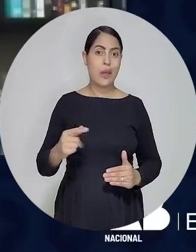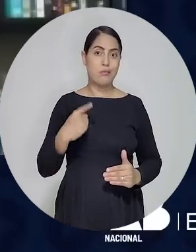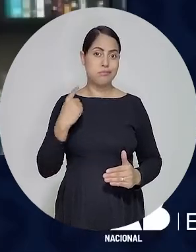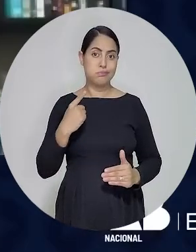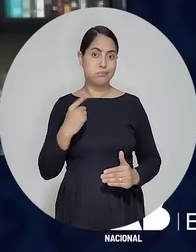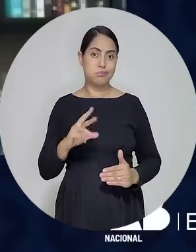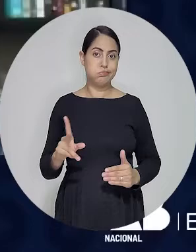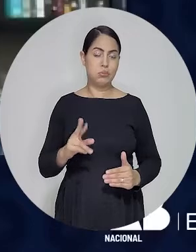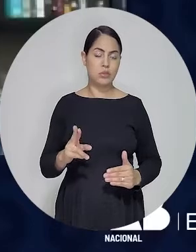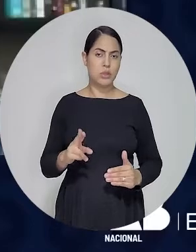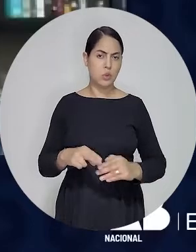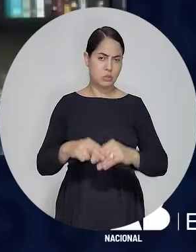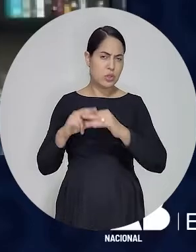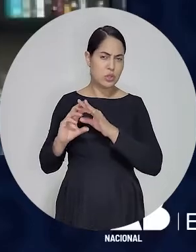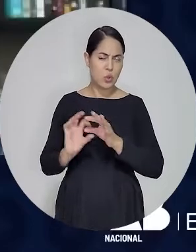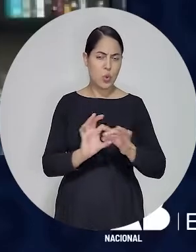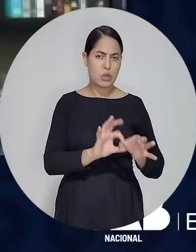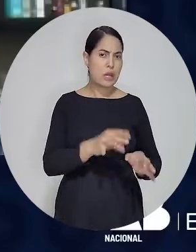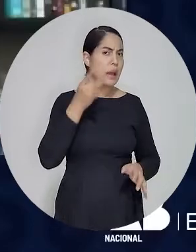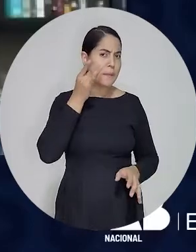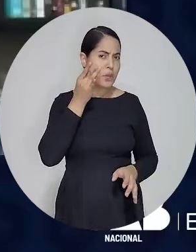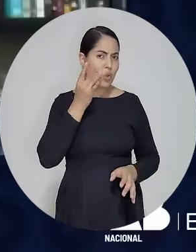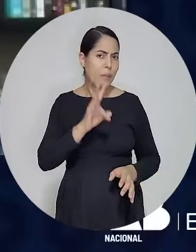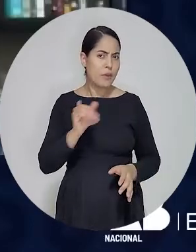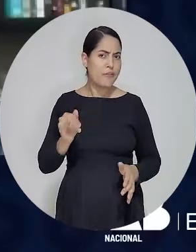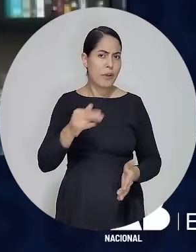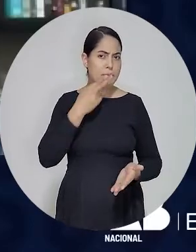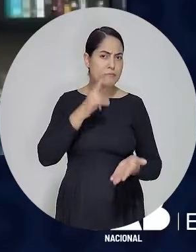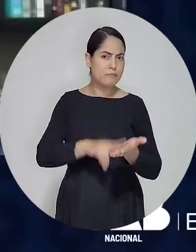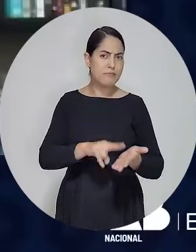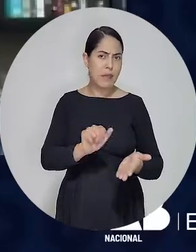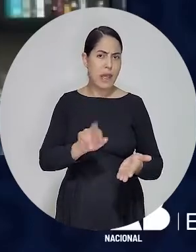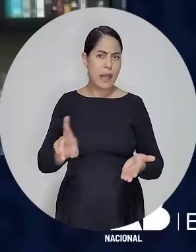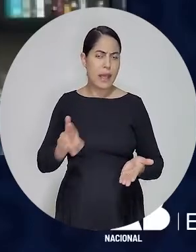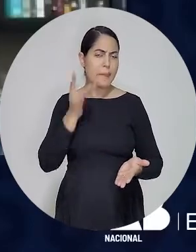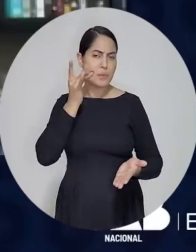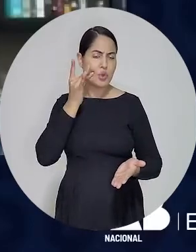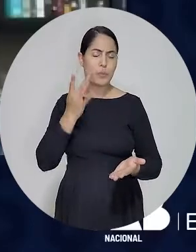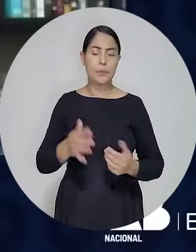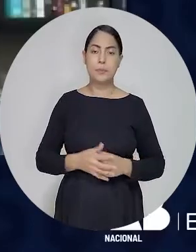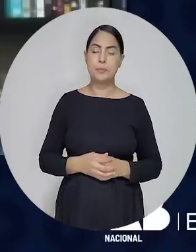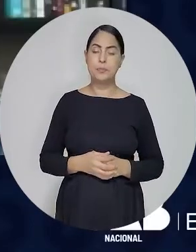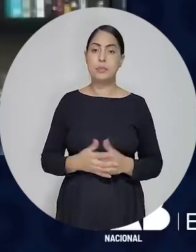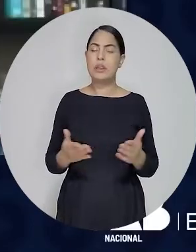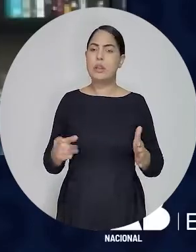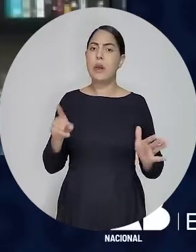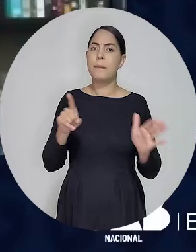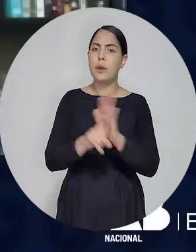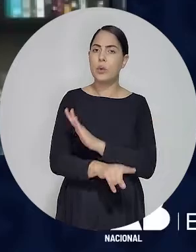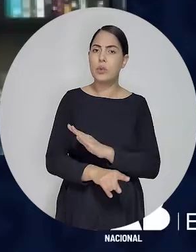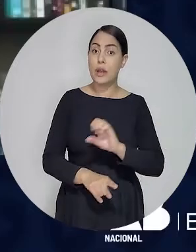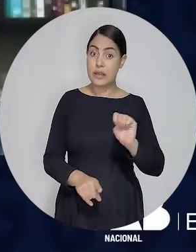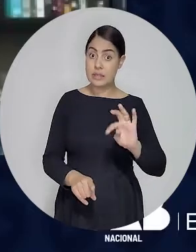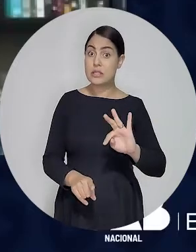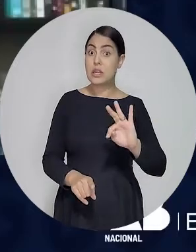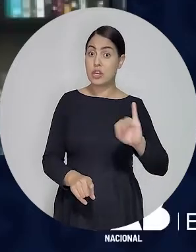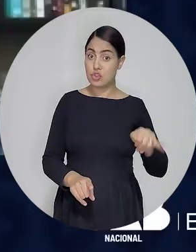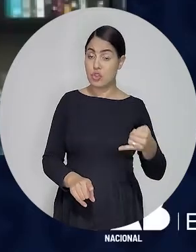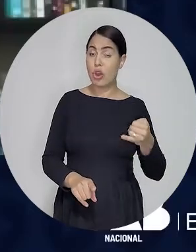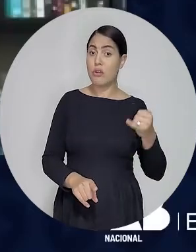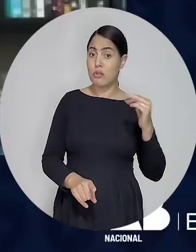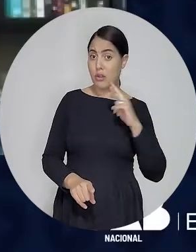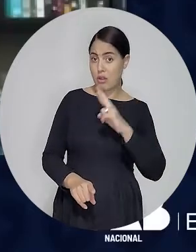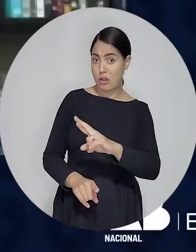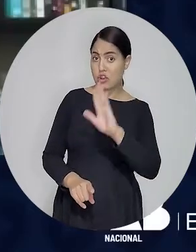esse, naturalmente, deverá ser intimado pessoalmente. Mas ficava uma pergunta, que agora respondida foi pelo